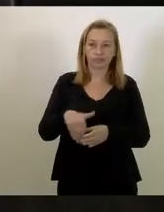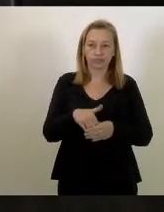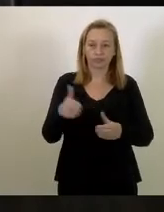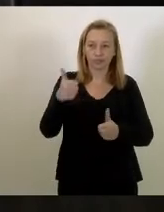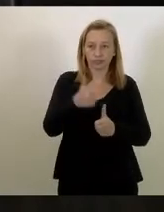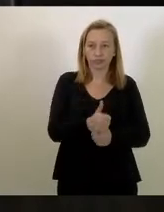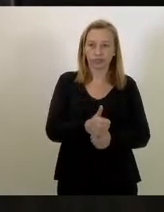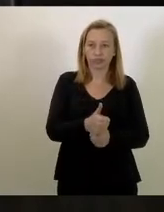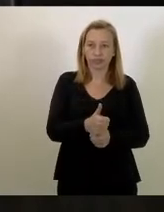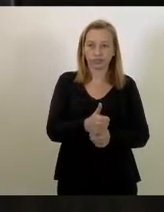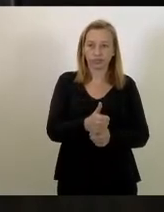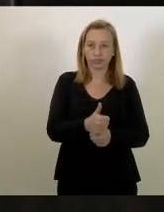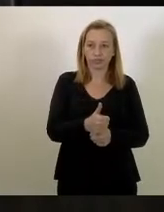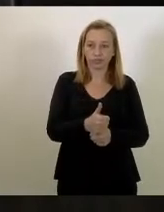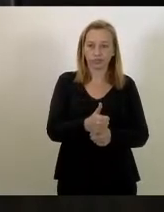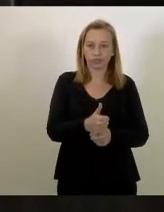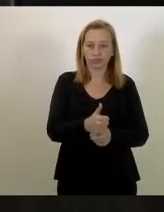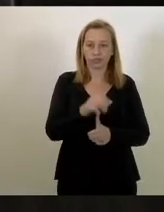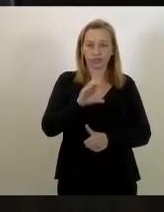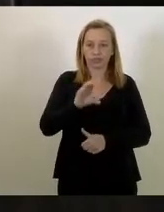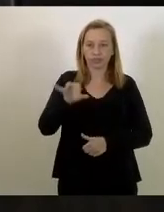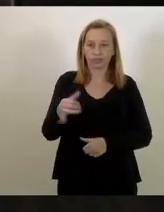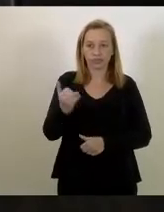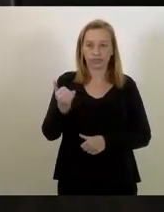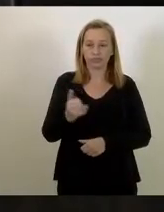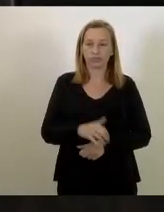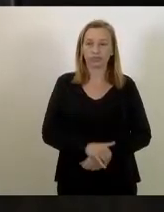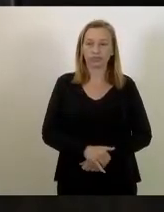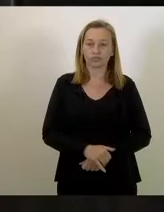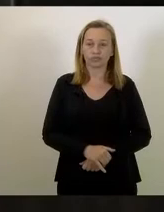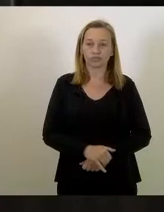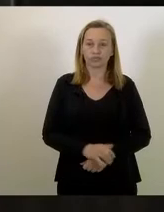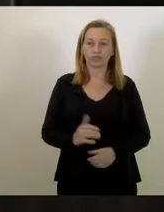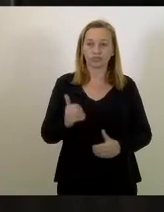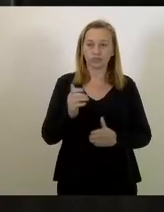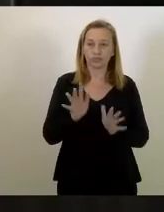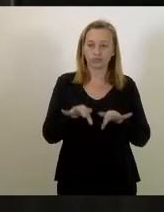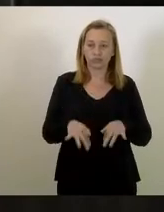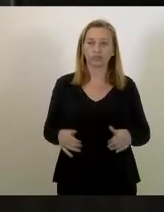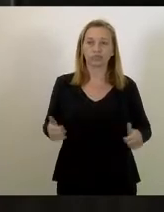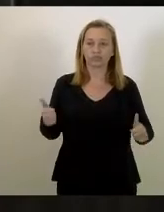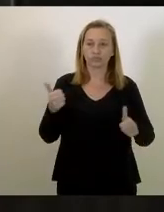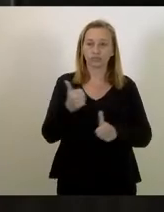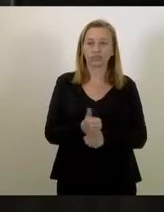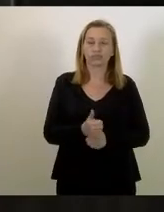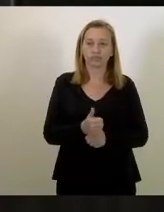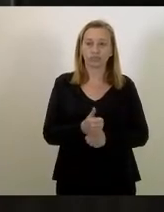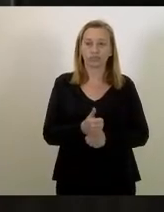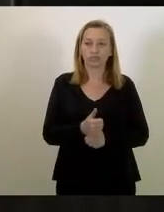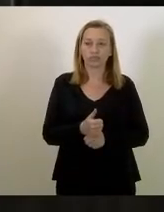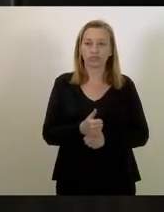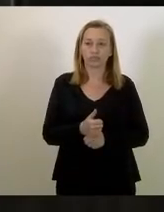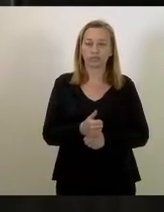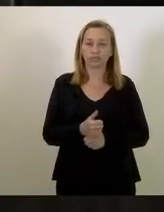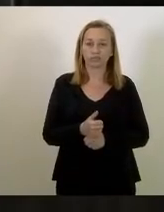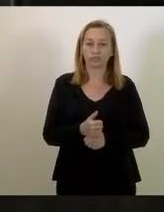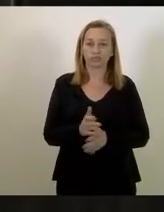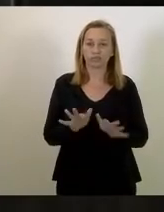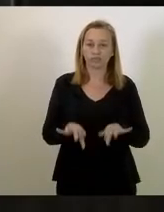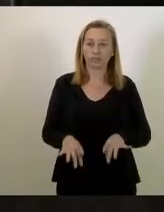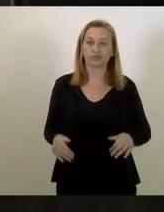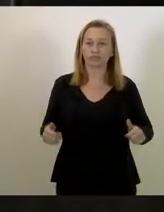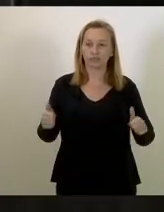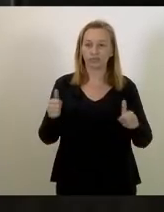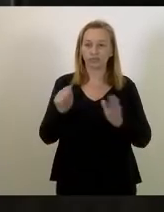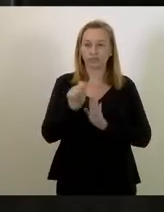substitutivo da CCJ concluindo com o substitutivo por forma final